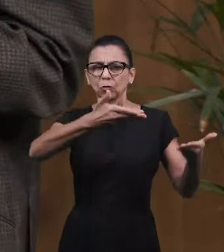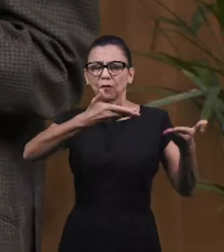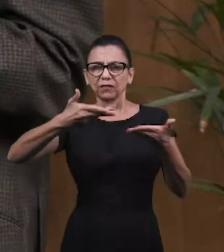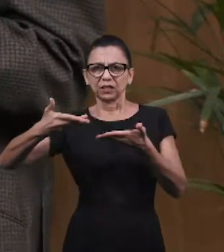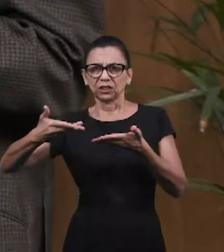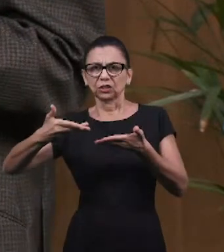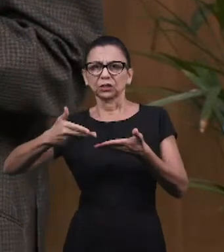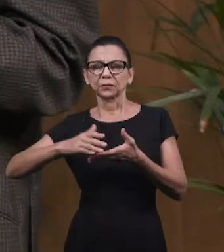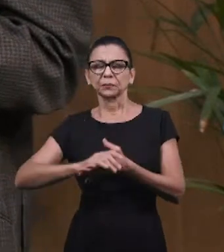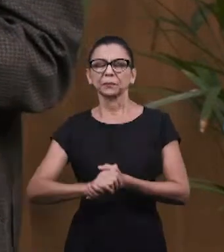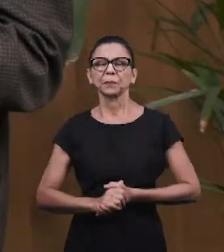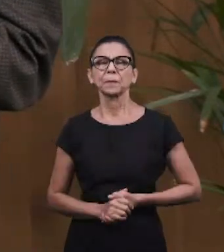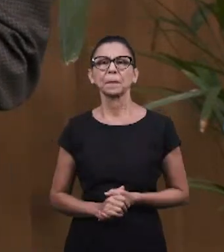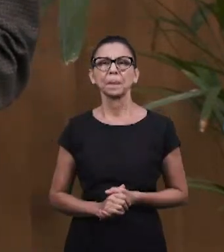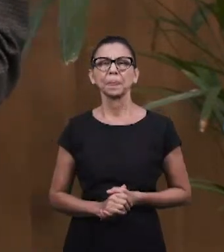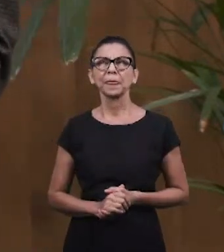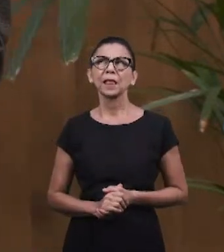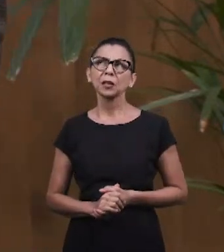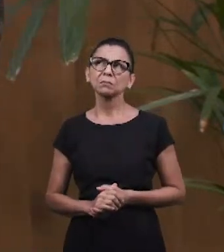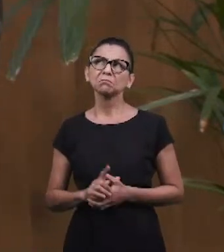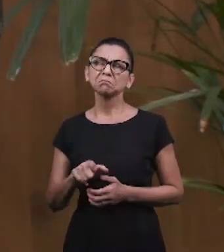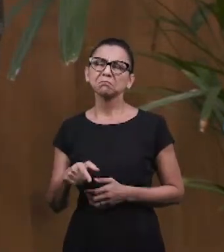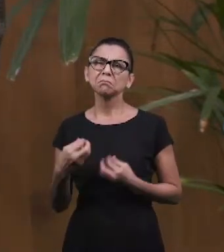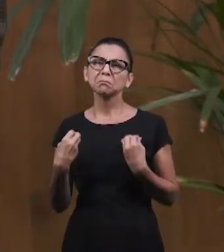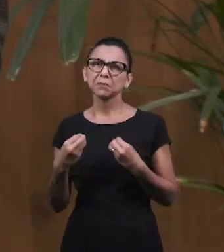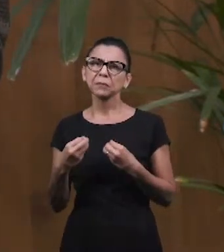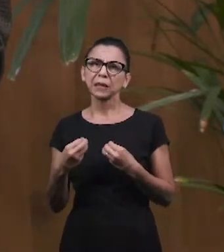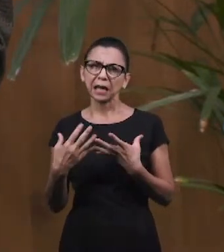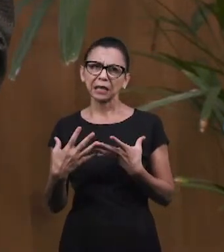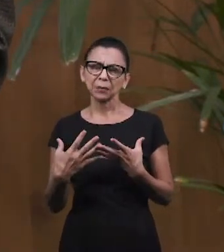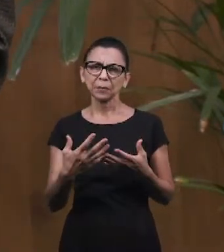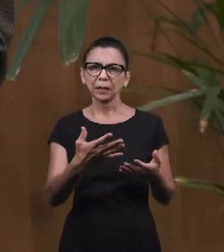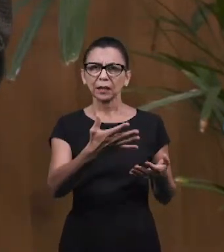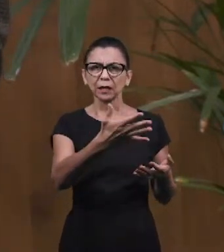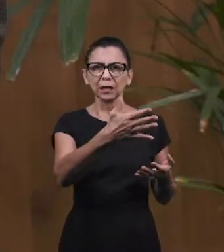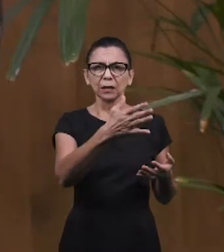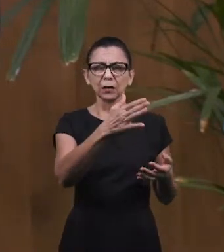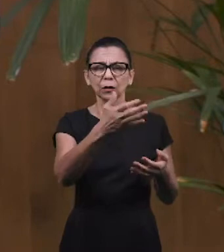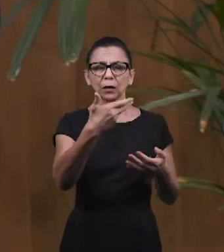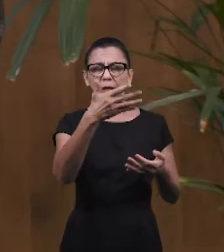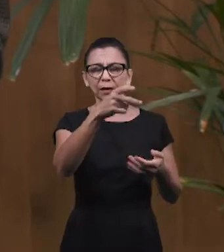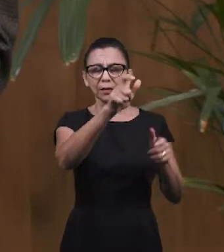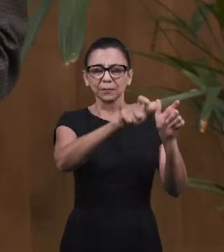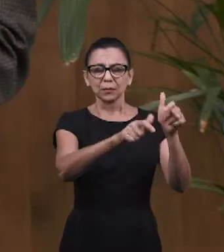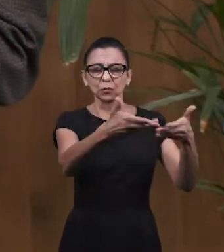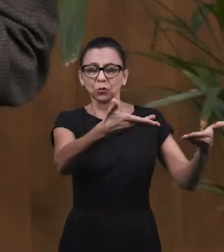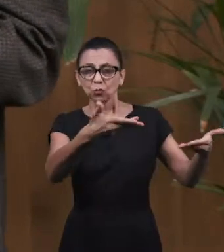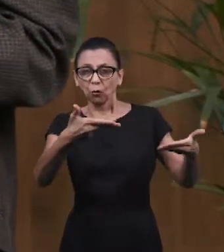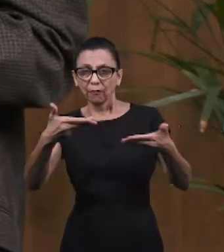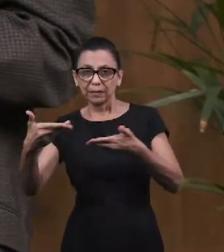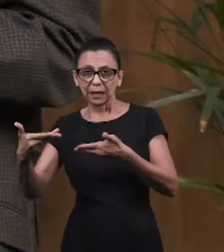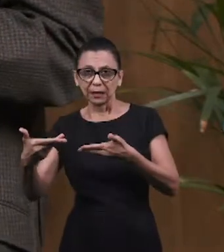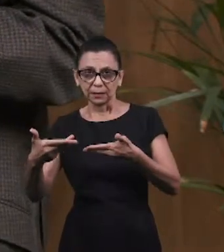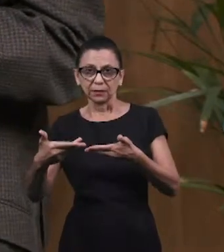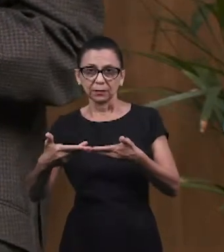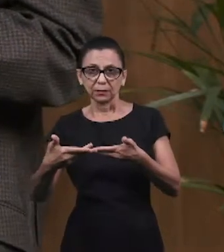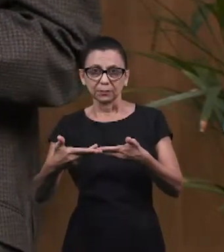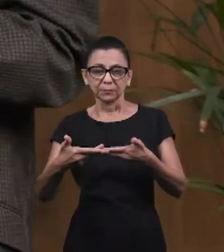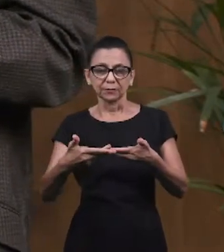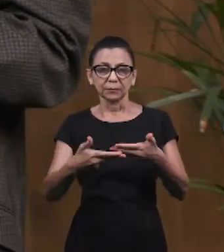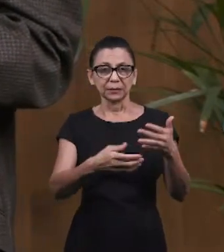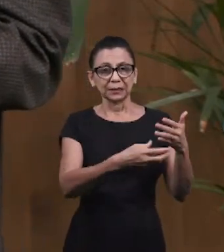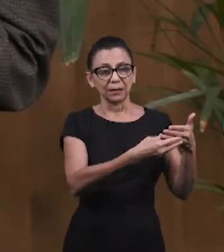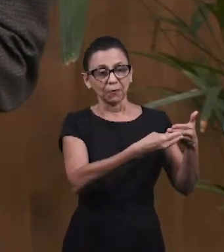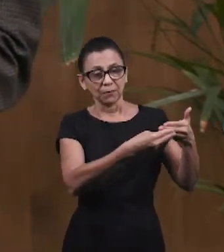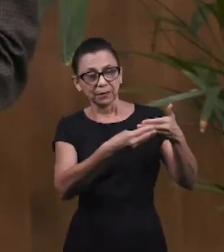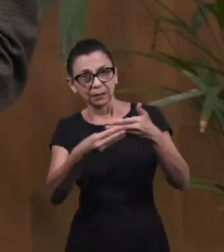Profeticamente, era para trazer os convidados? Outra pergunta: refere-se à igreja, essa